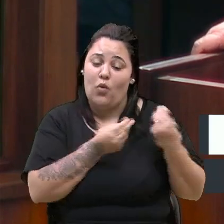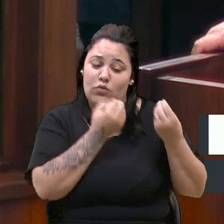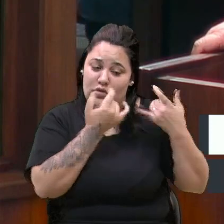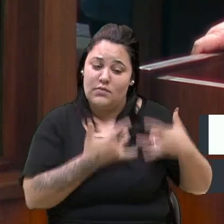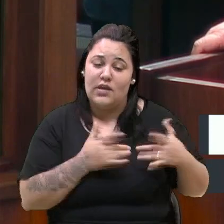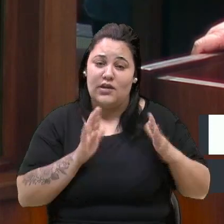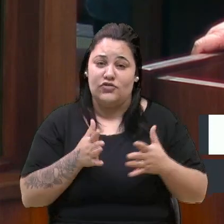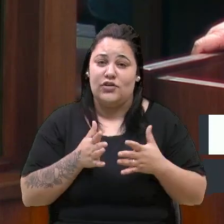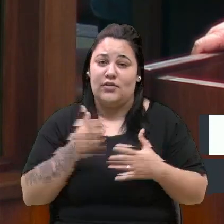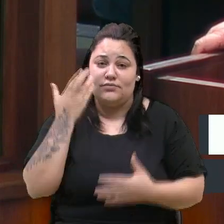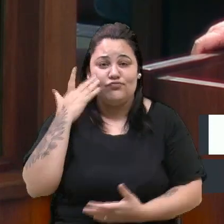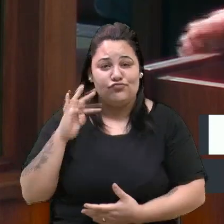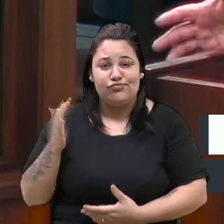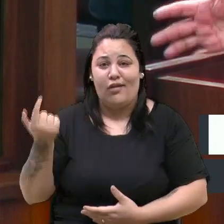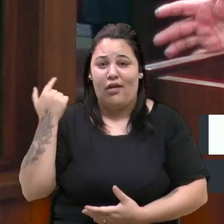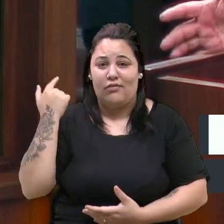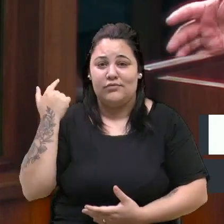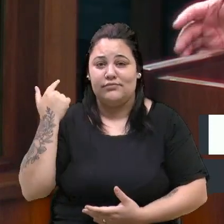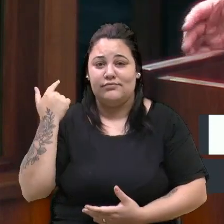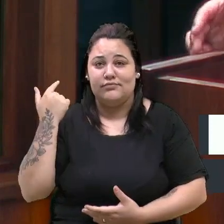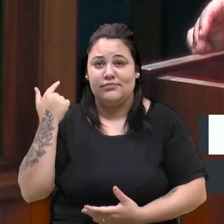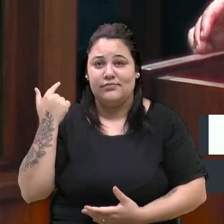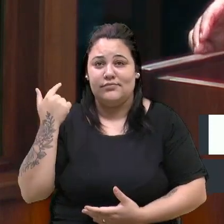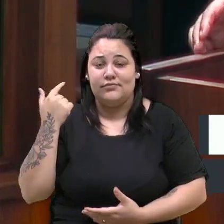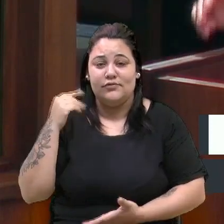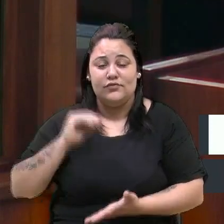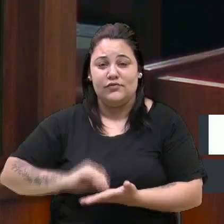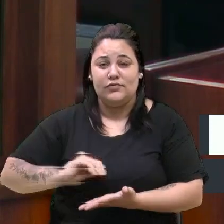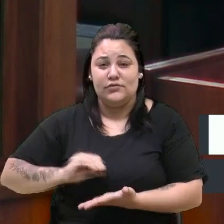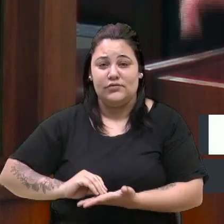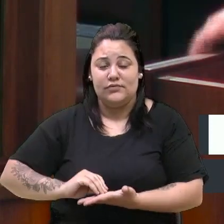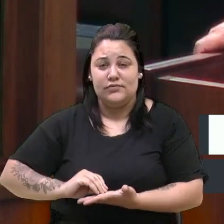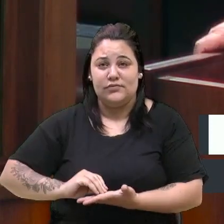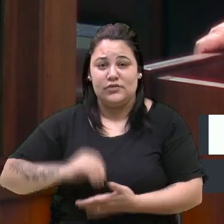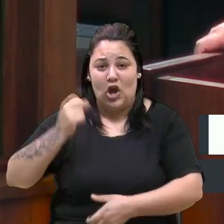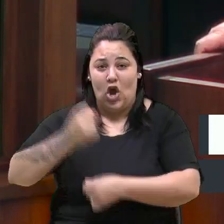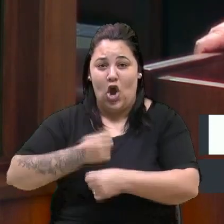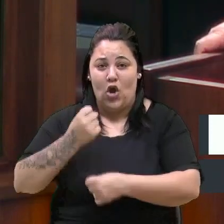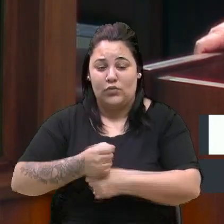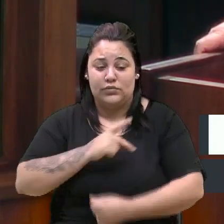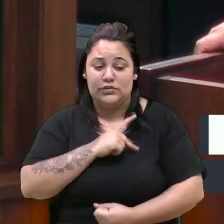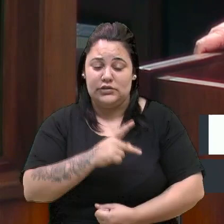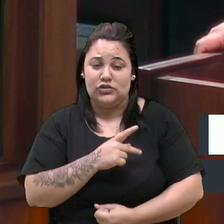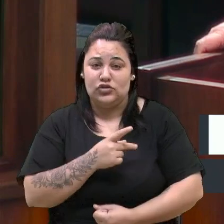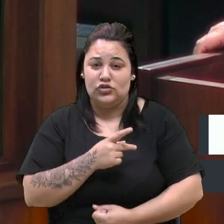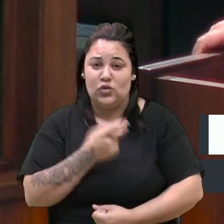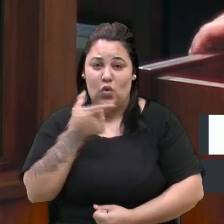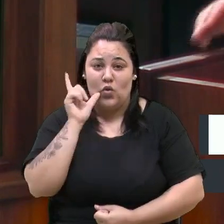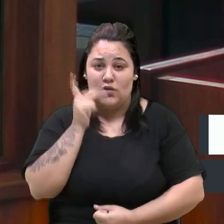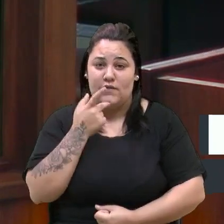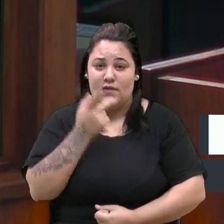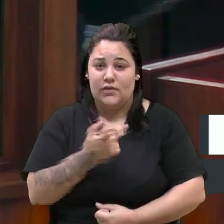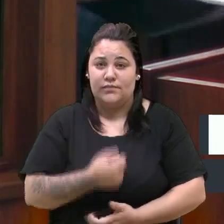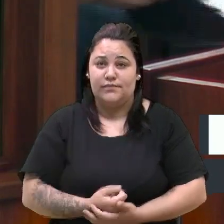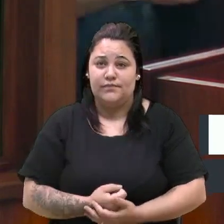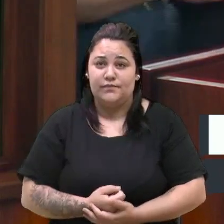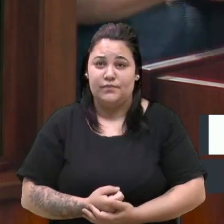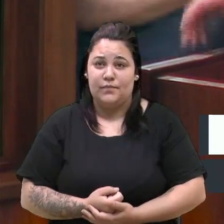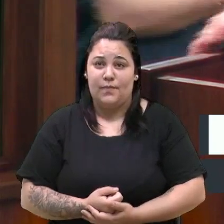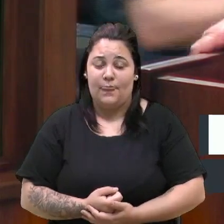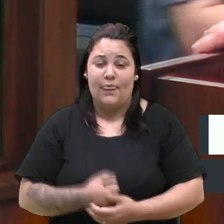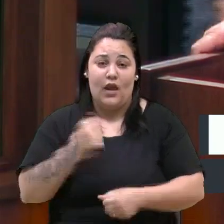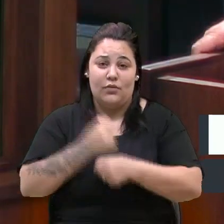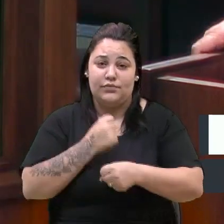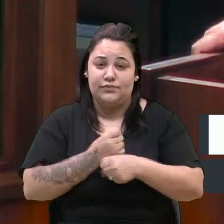atrás, faltava aquela obra, onde o presidente, o Jusemar ainda falou, a obra não dava para botar no PAC porque era uma